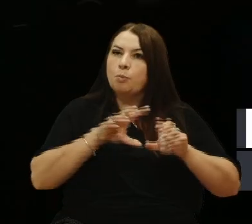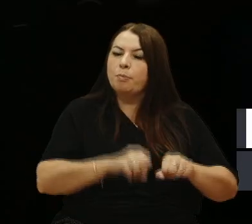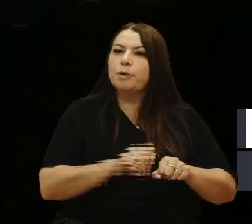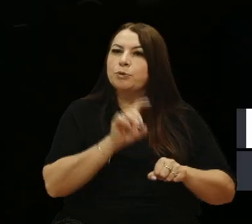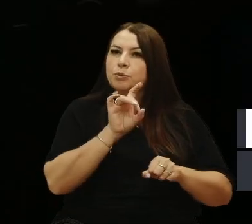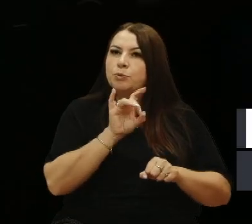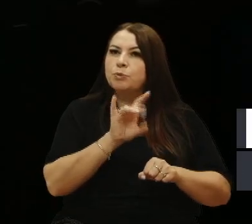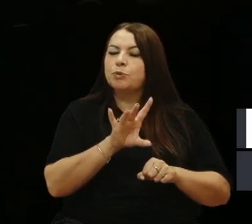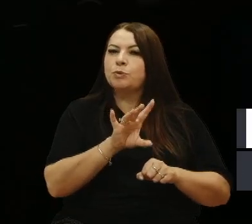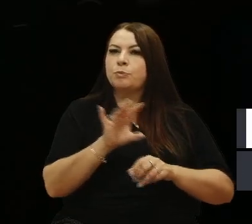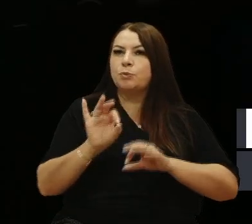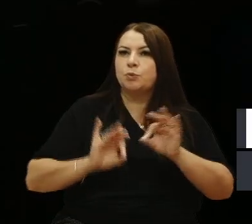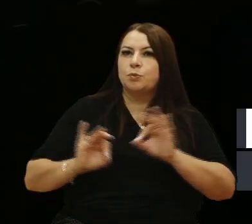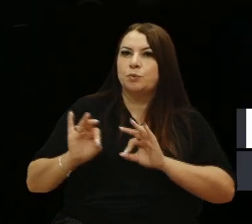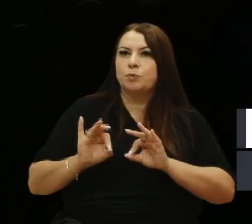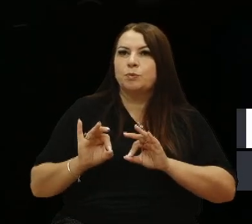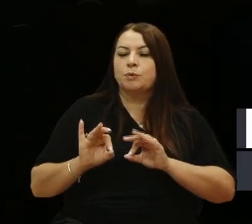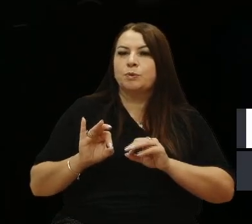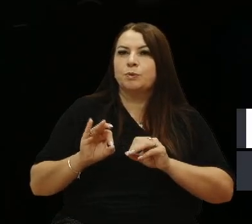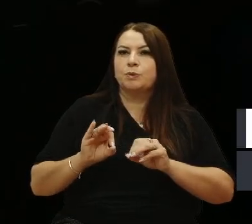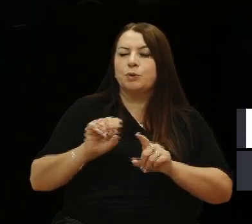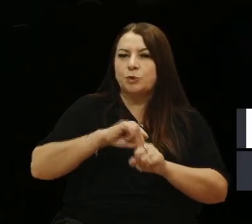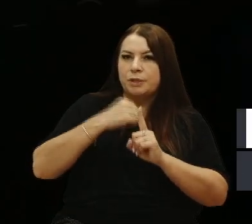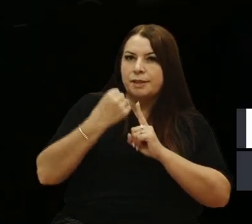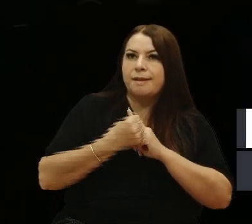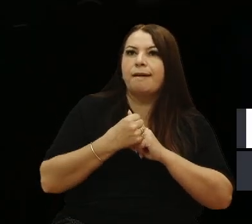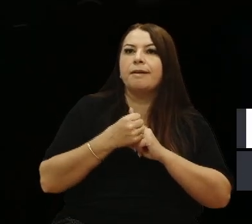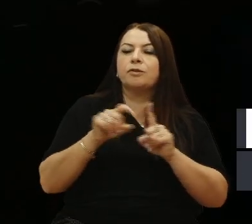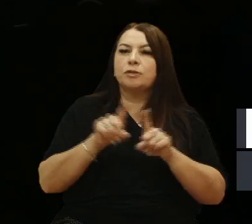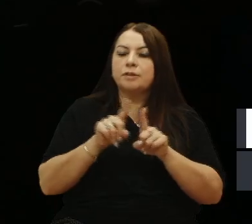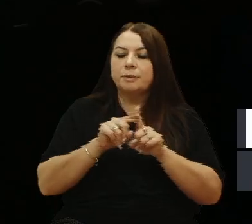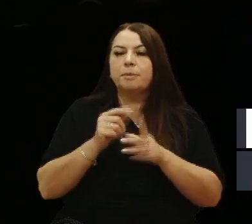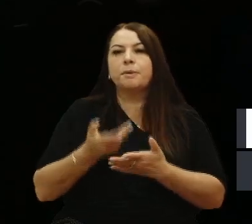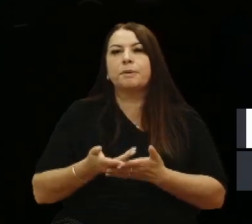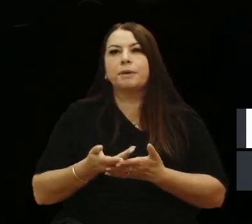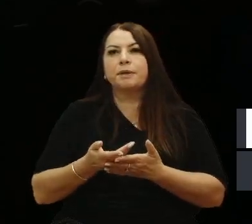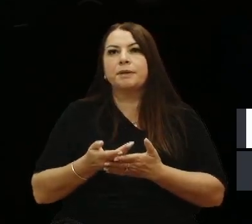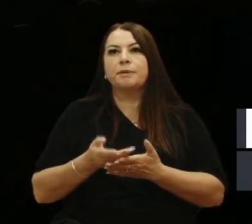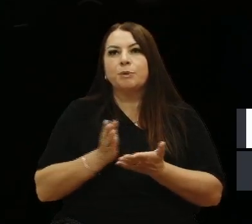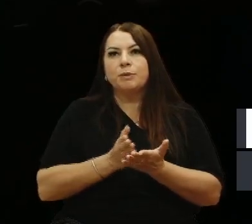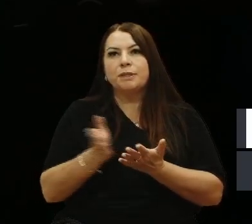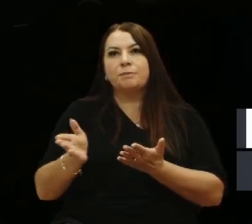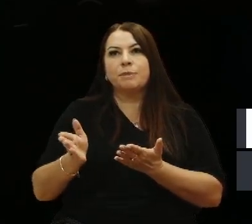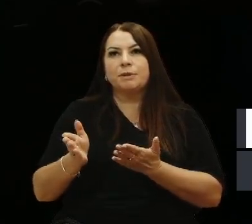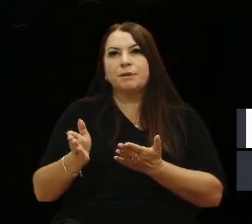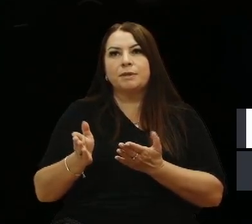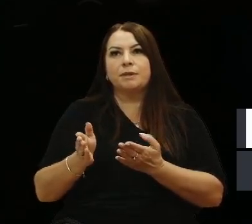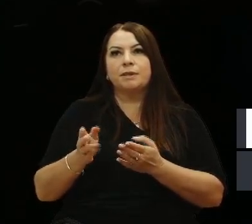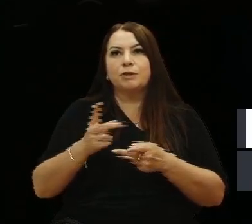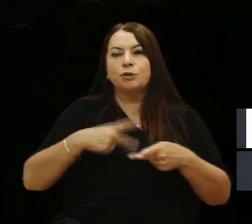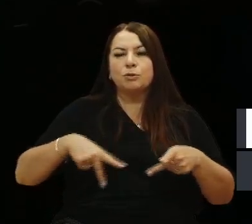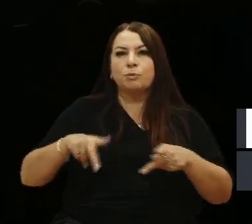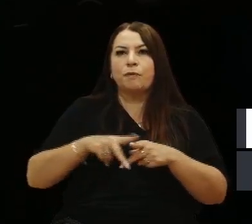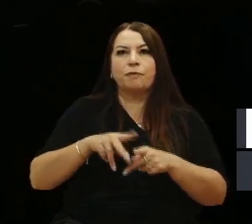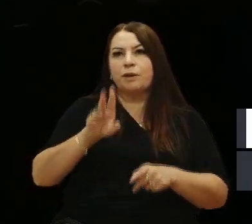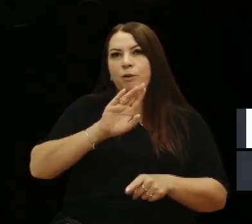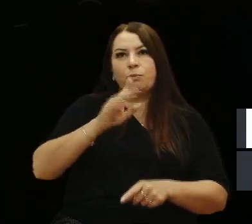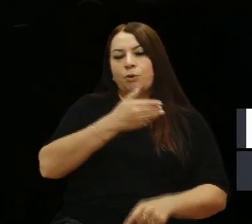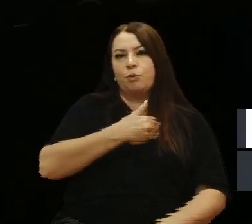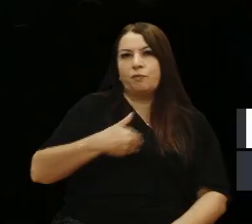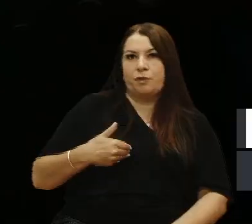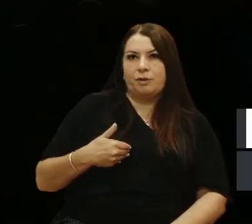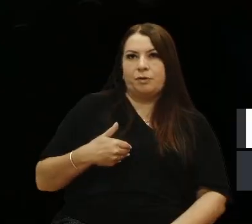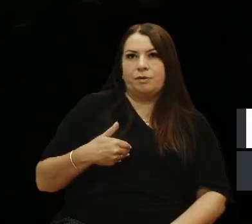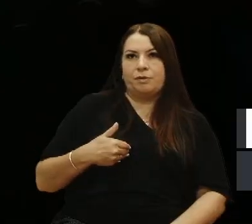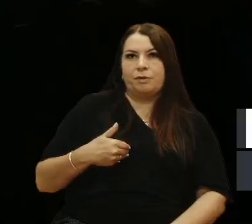apenas pela organização da sociedade civil e pelo segmento, né, dos povos diretamente, não pelo governo. O governo vai